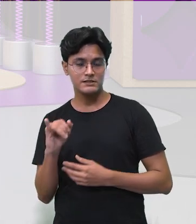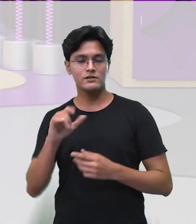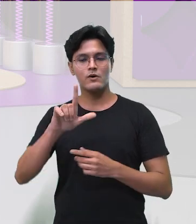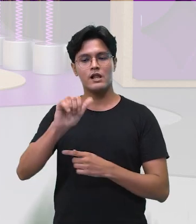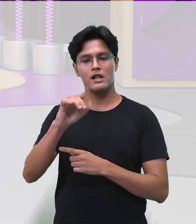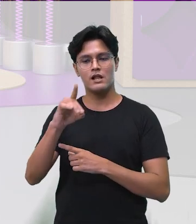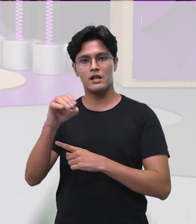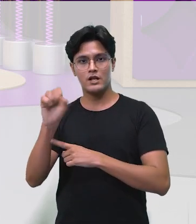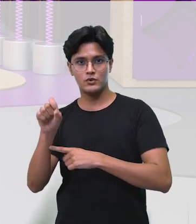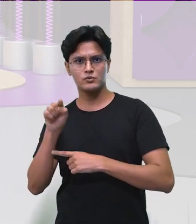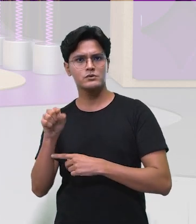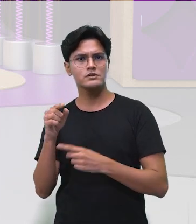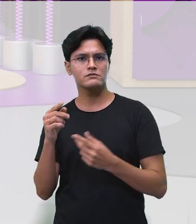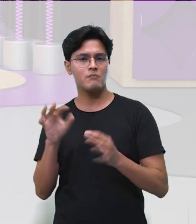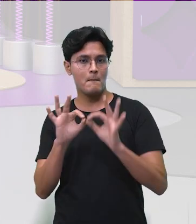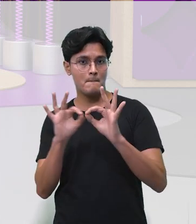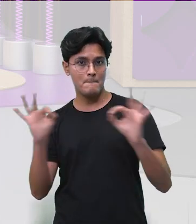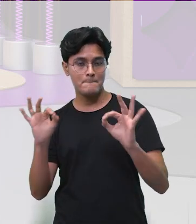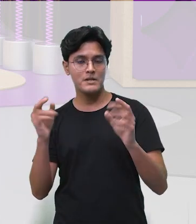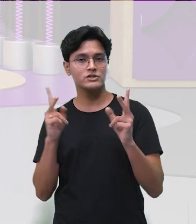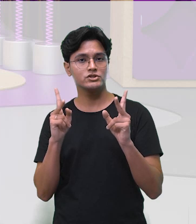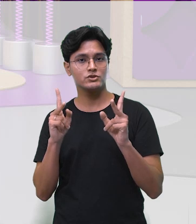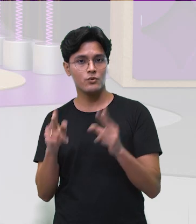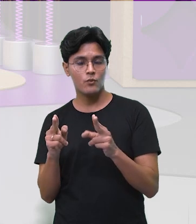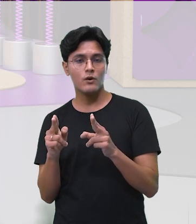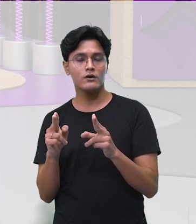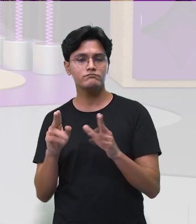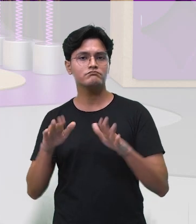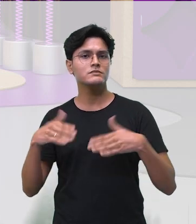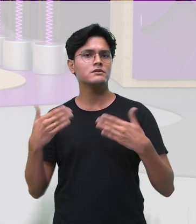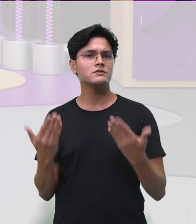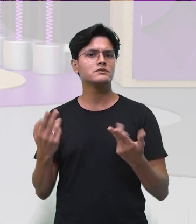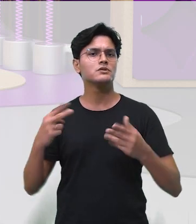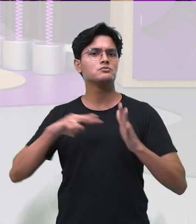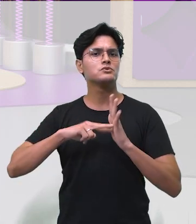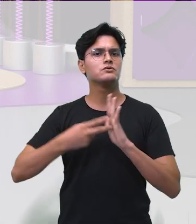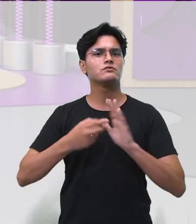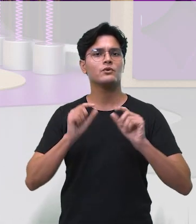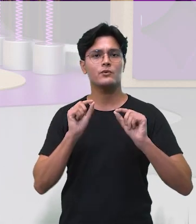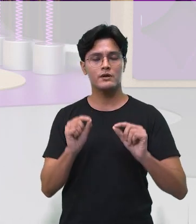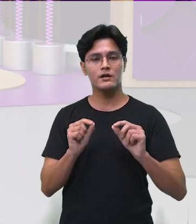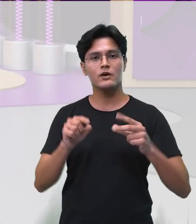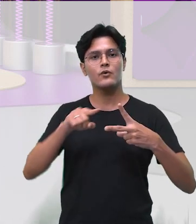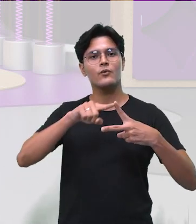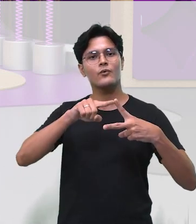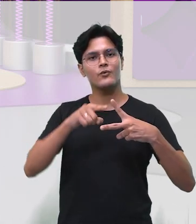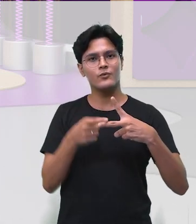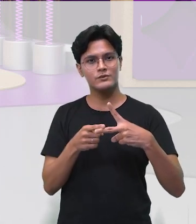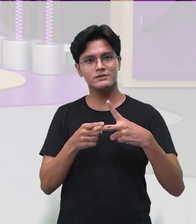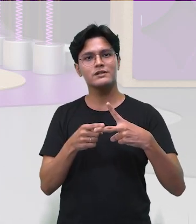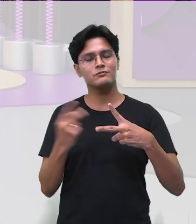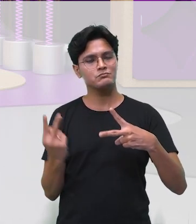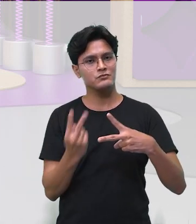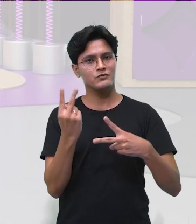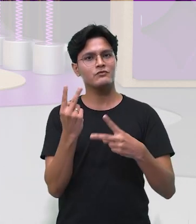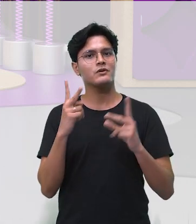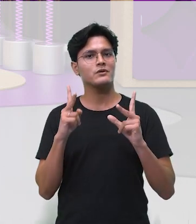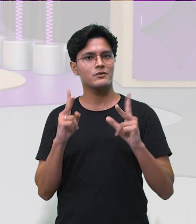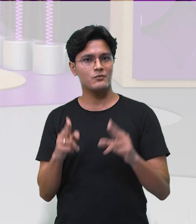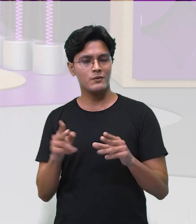lados são iguais, já que ele é um triângulo equilátero, significa que os ângulos também